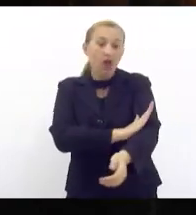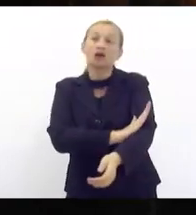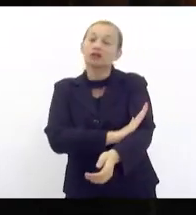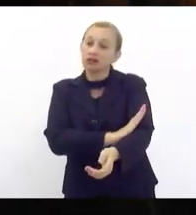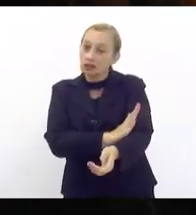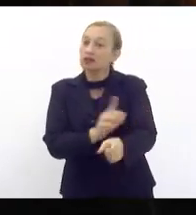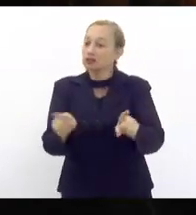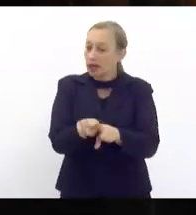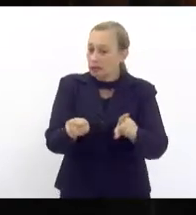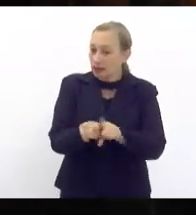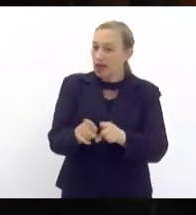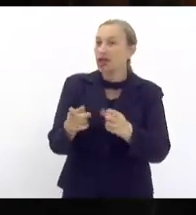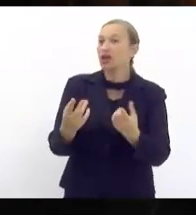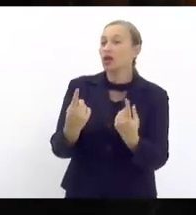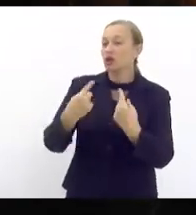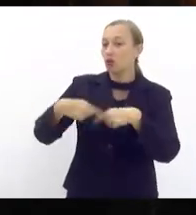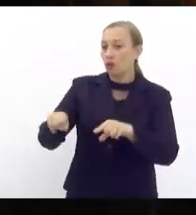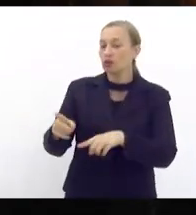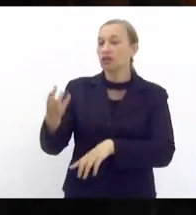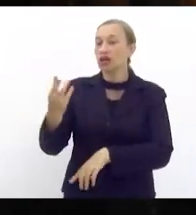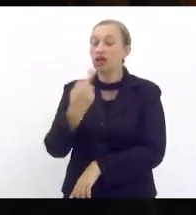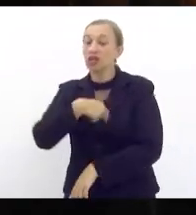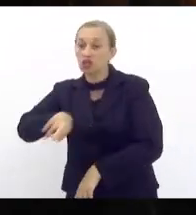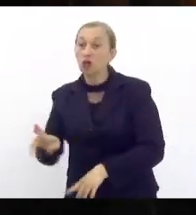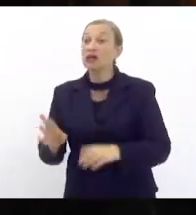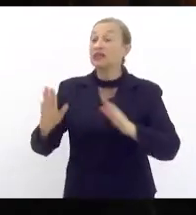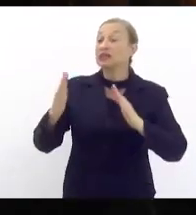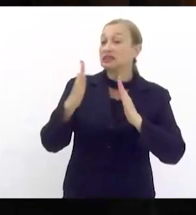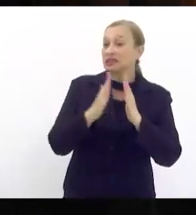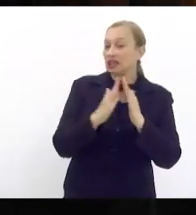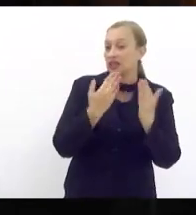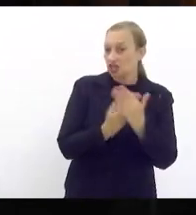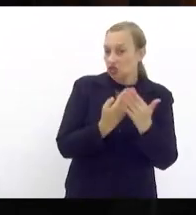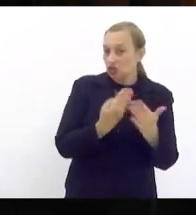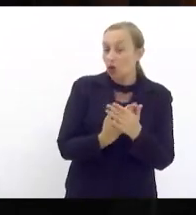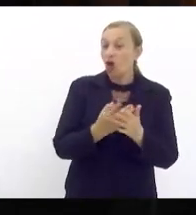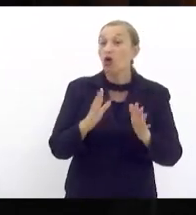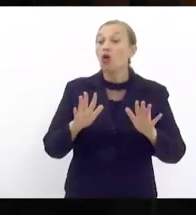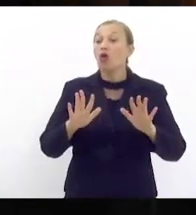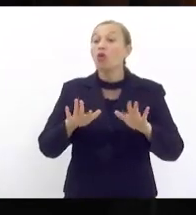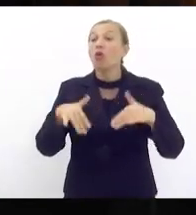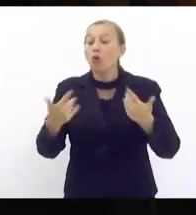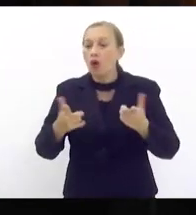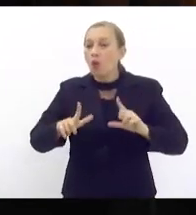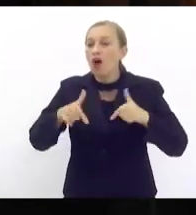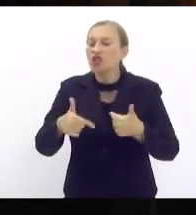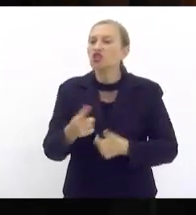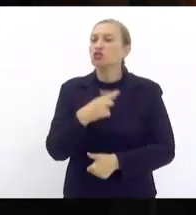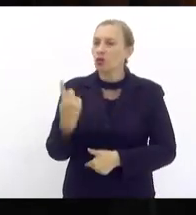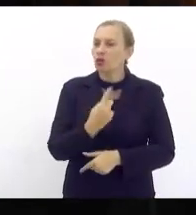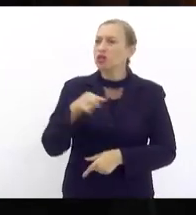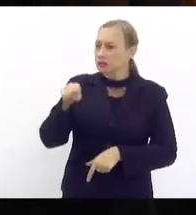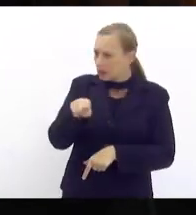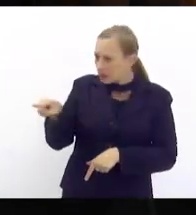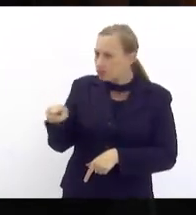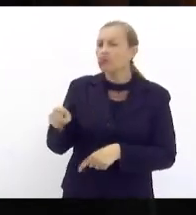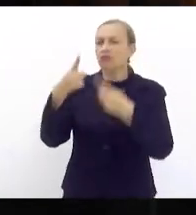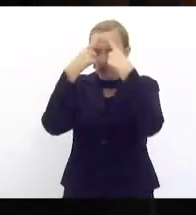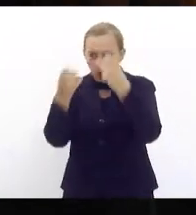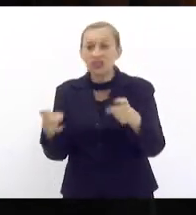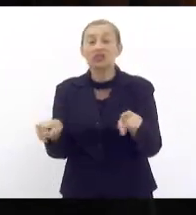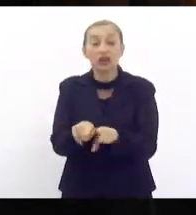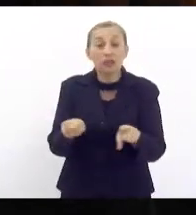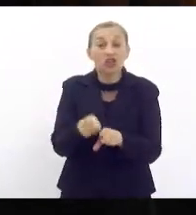dentro das escolas e quais são as nossas atuações porque isso leva a violência também né a gente